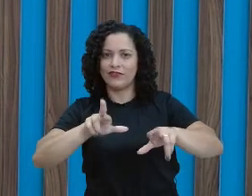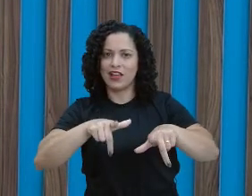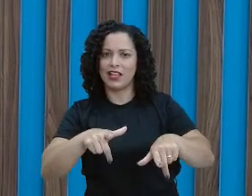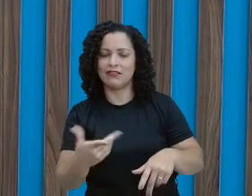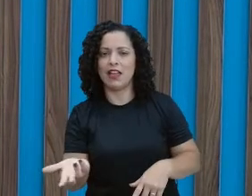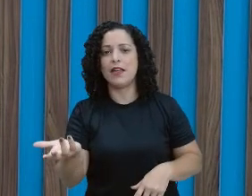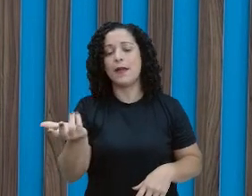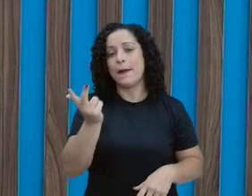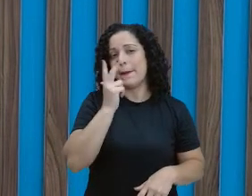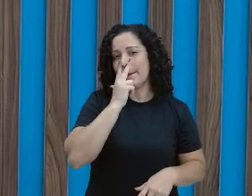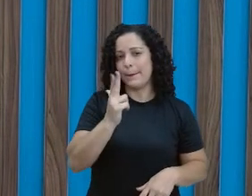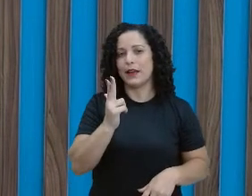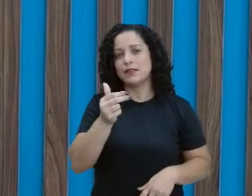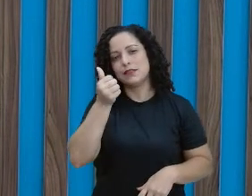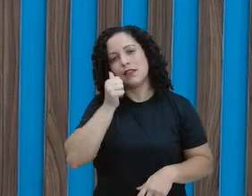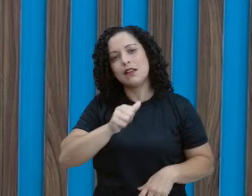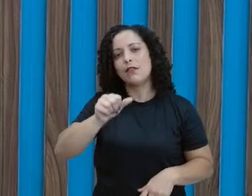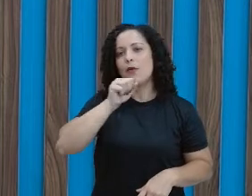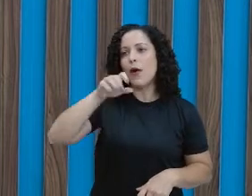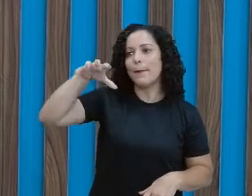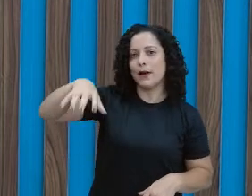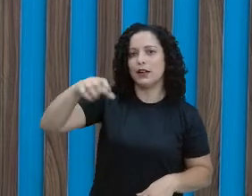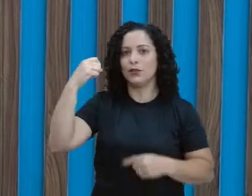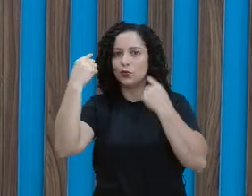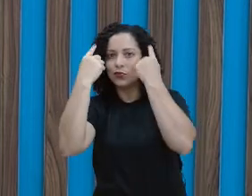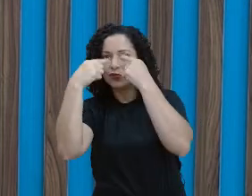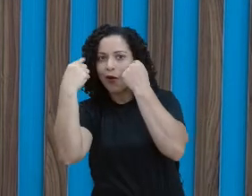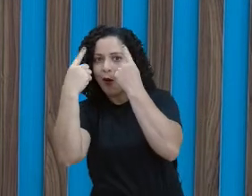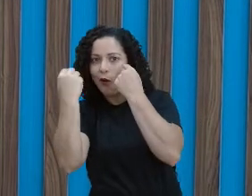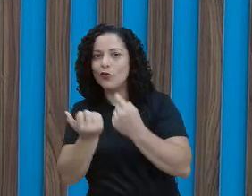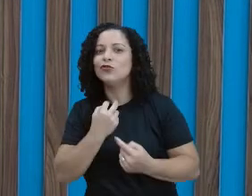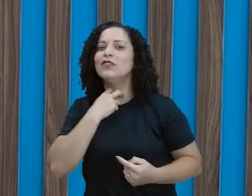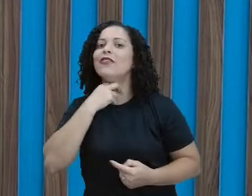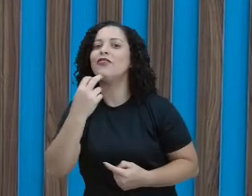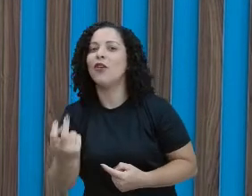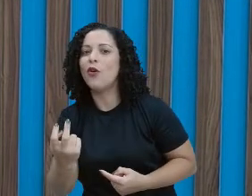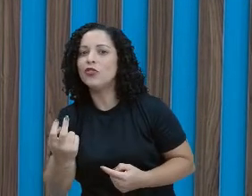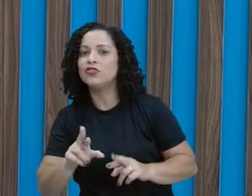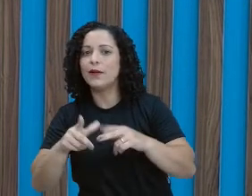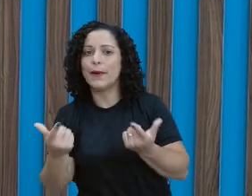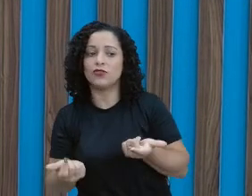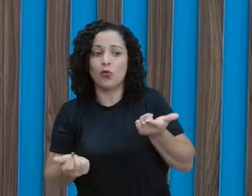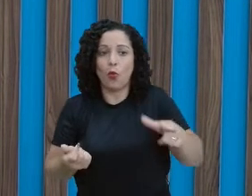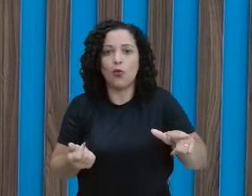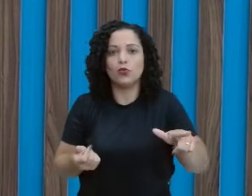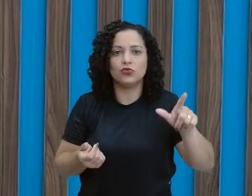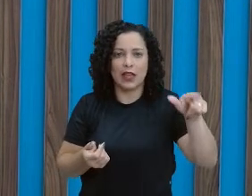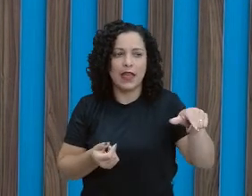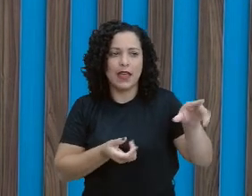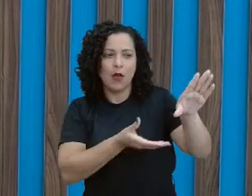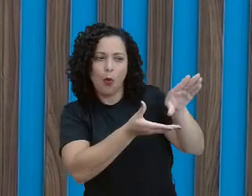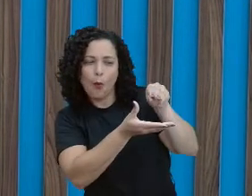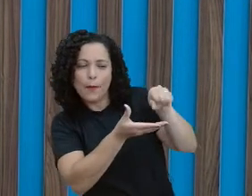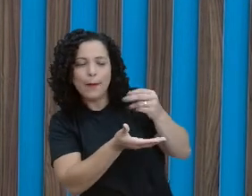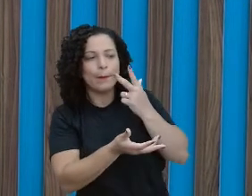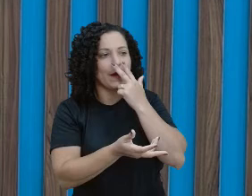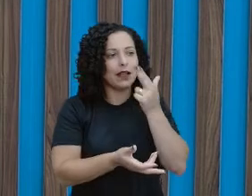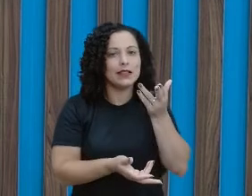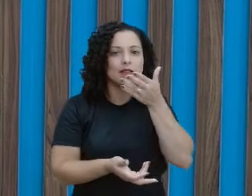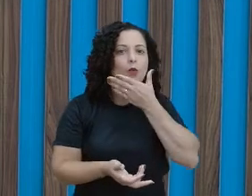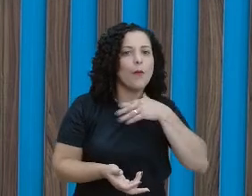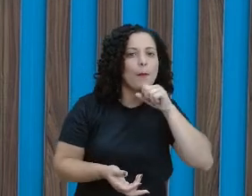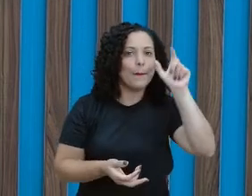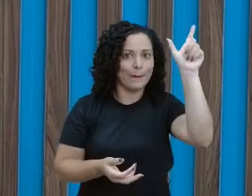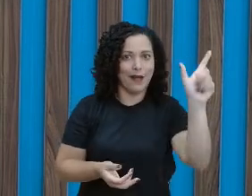na voz, na cor dos olhos, mas tem alguns que não têm nenhuma característica. Então, a característica vai depender de cada